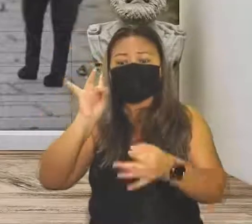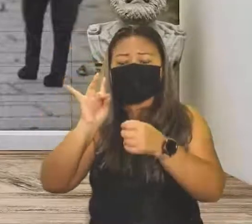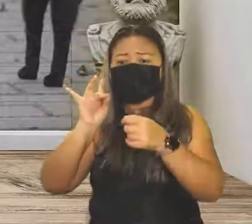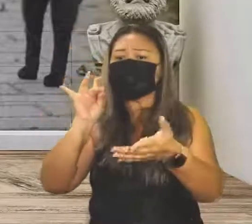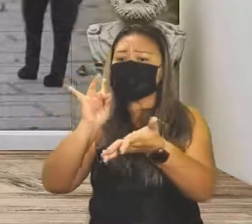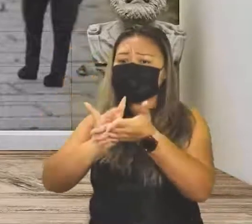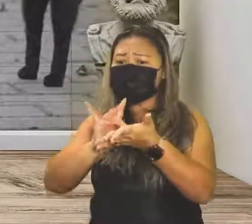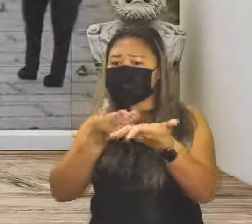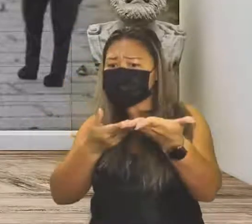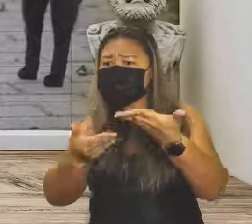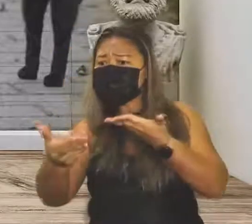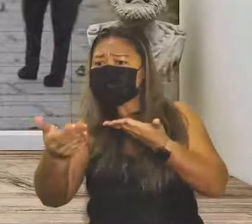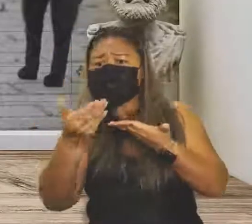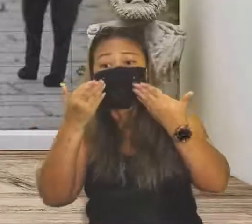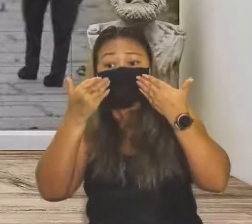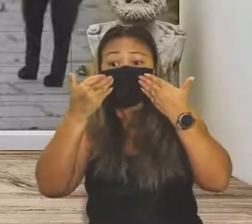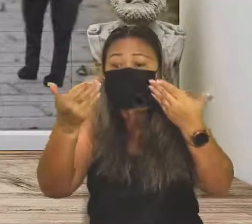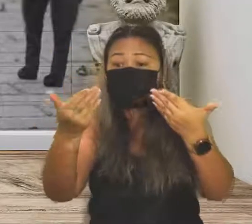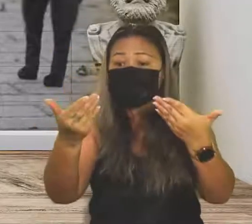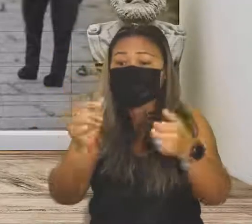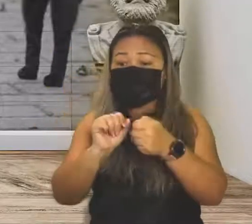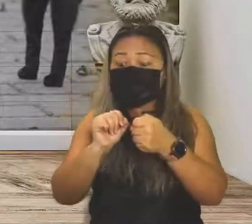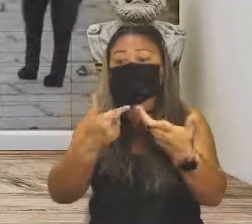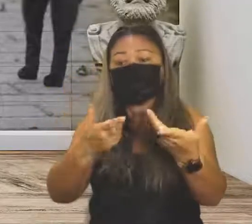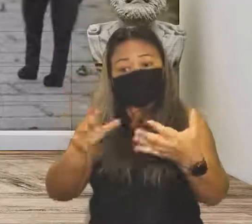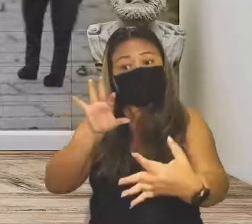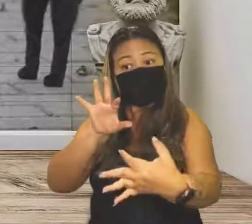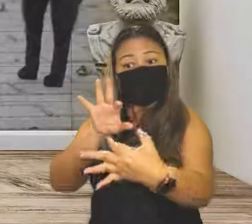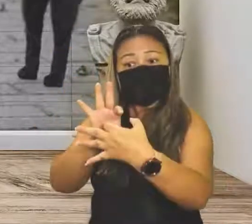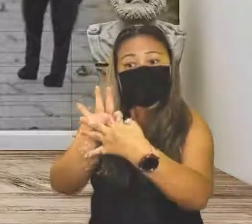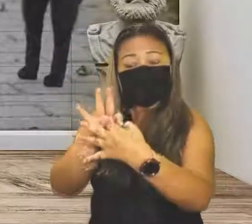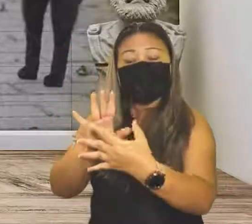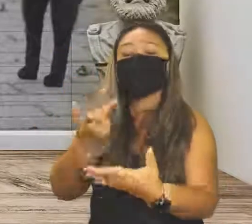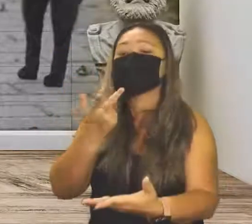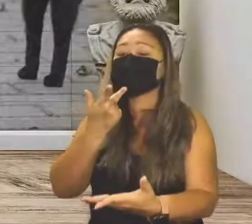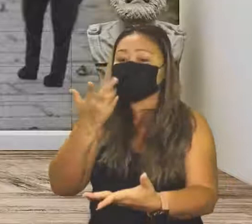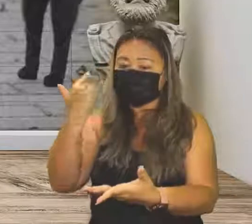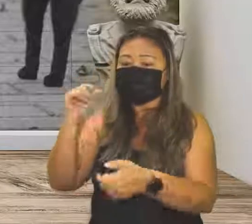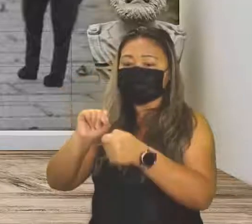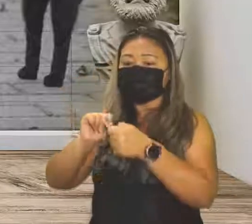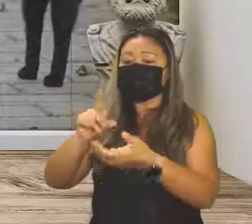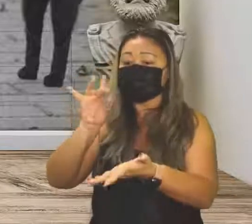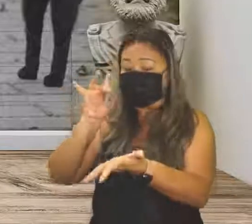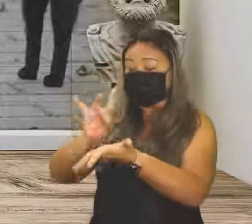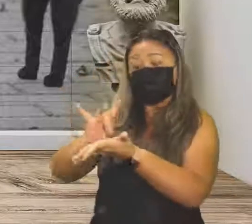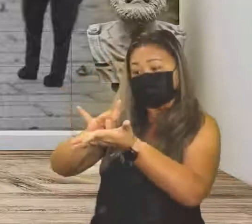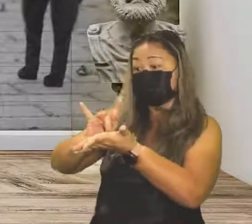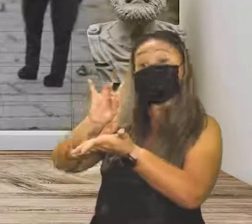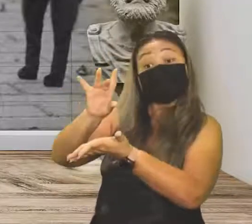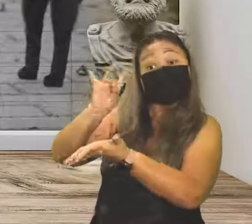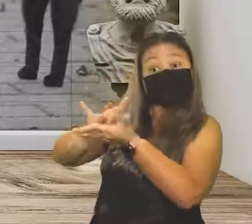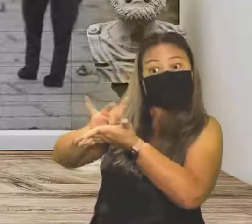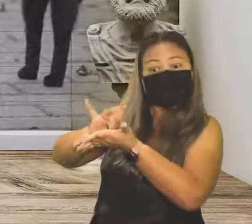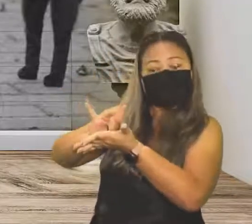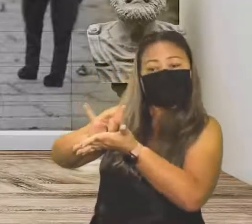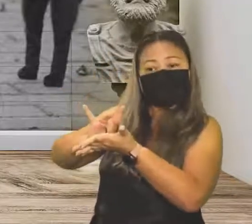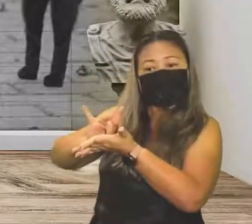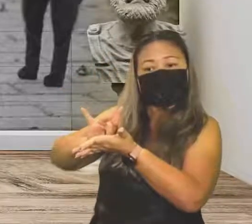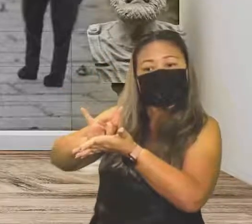com a realidade. Ou seja, vocês lembram que nós falamos anteriormente que a verdade ela só é verdadeira